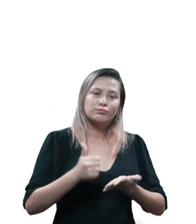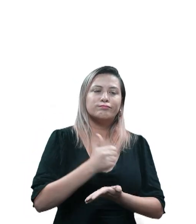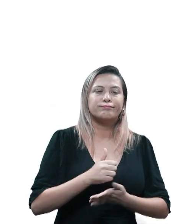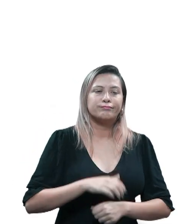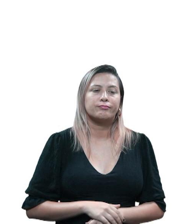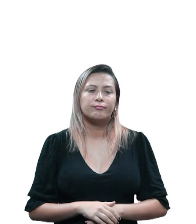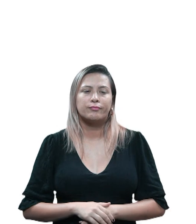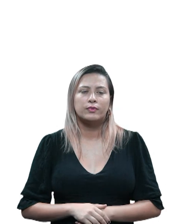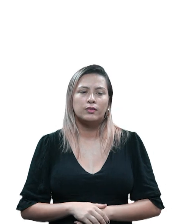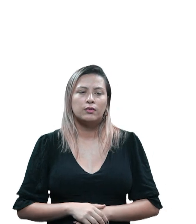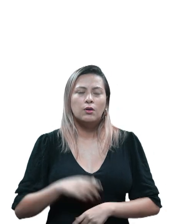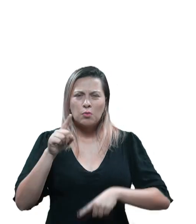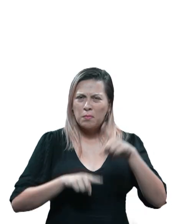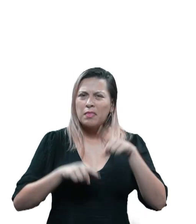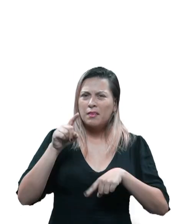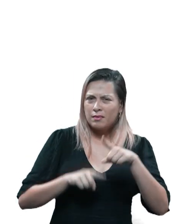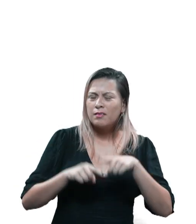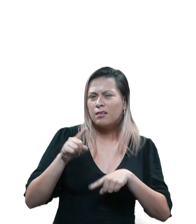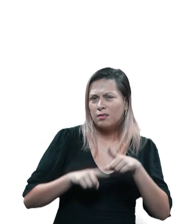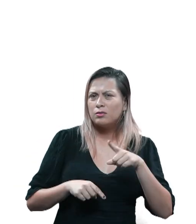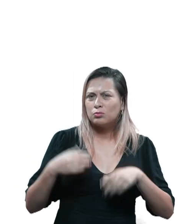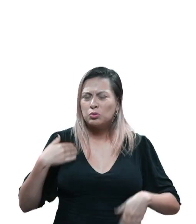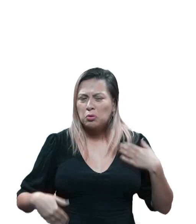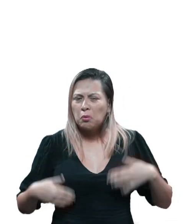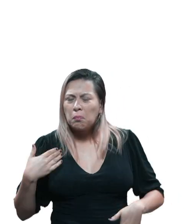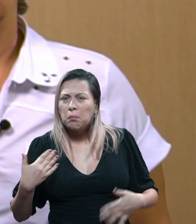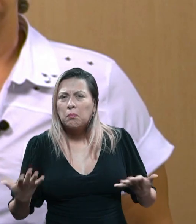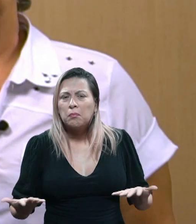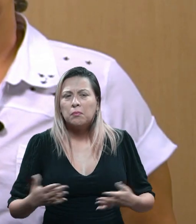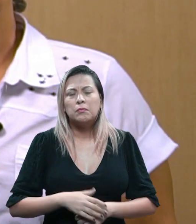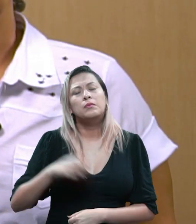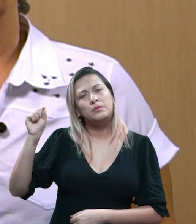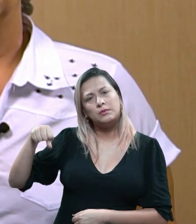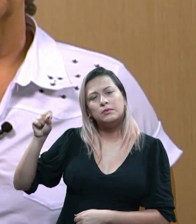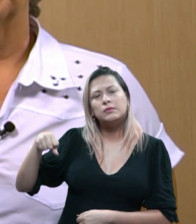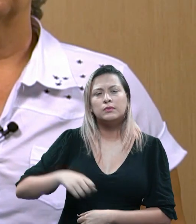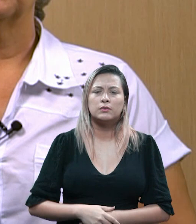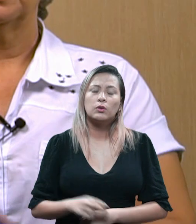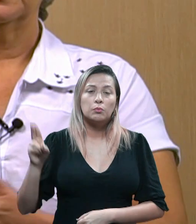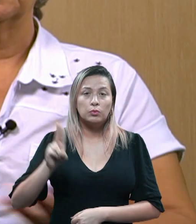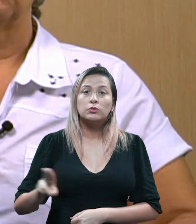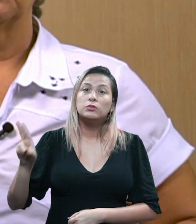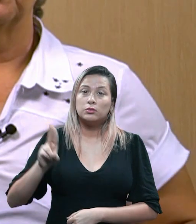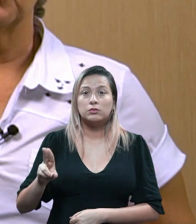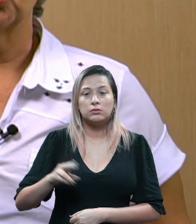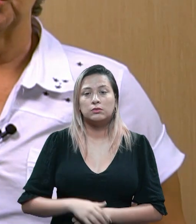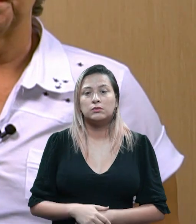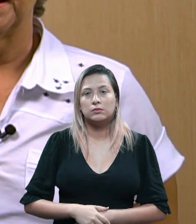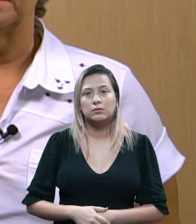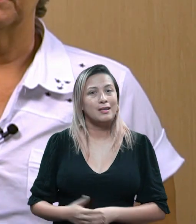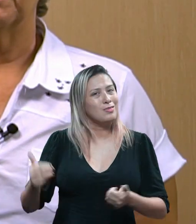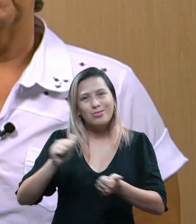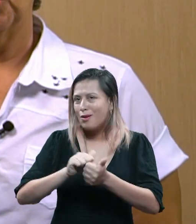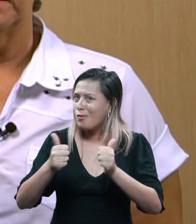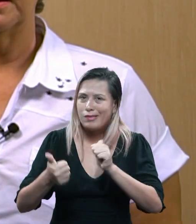pode ser cosmética? Pode. Quando a pessoa utiliza um cosmético que é inadequado para o seu tipo de